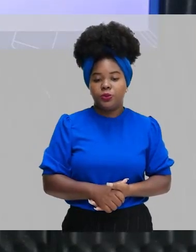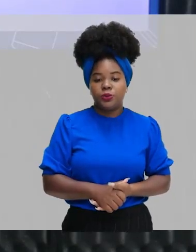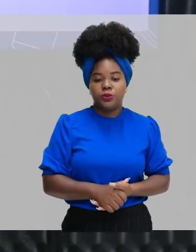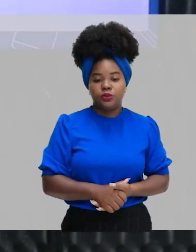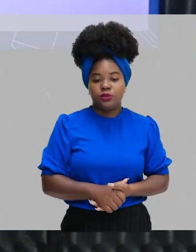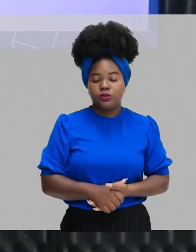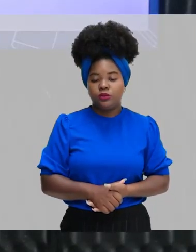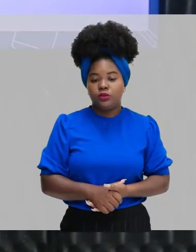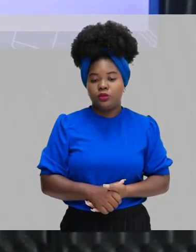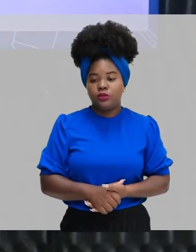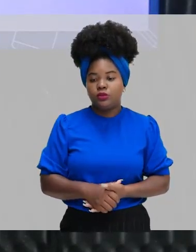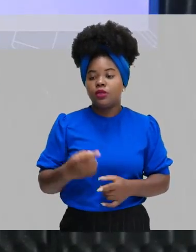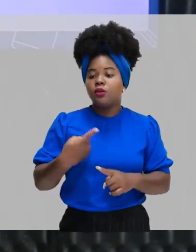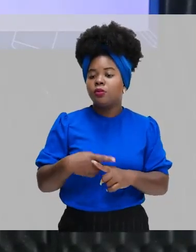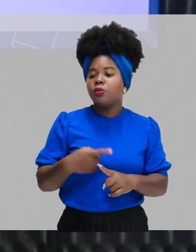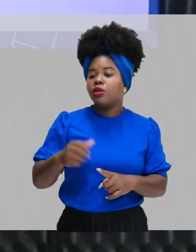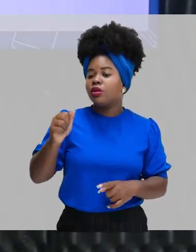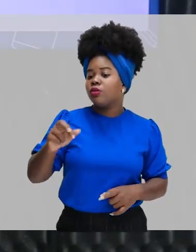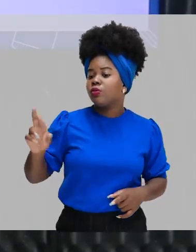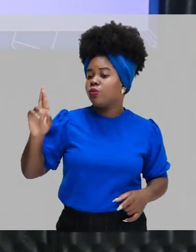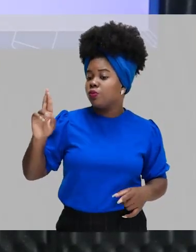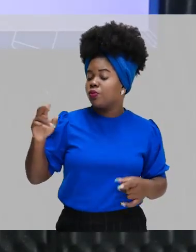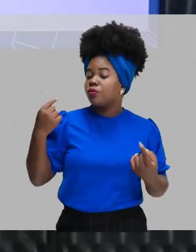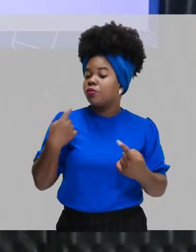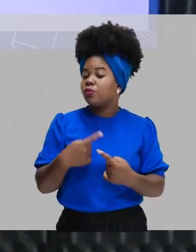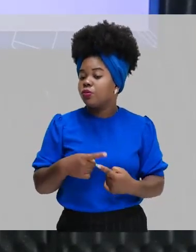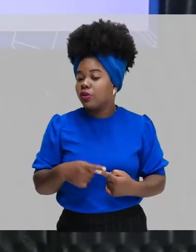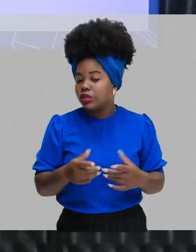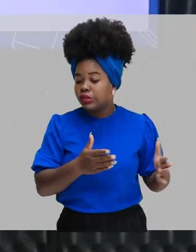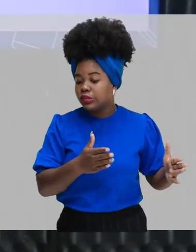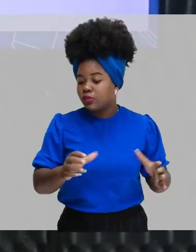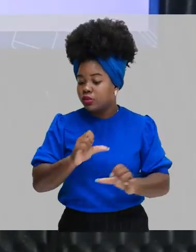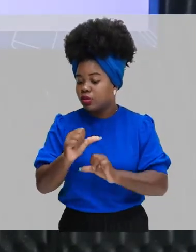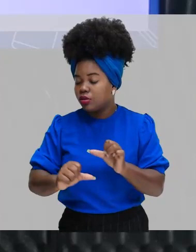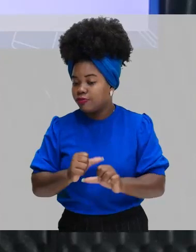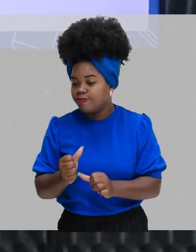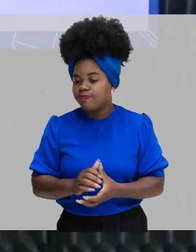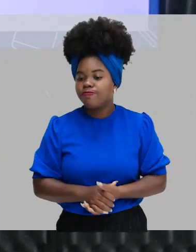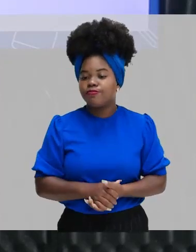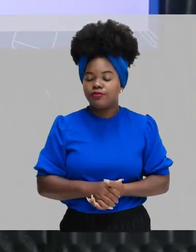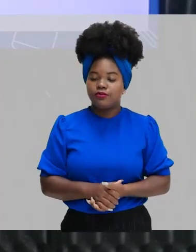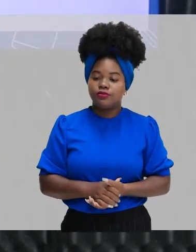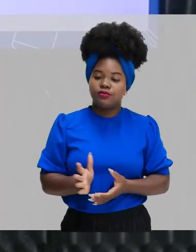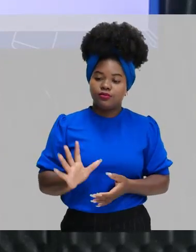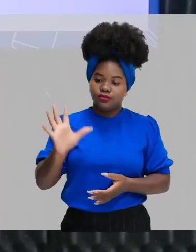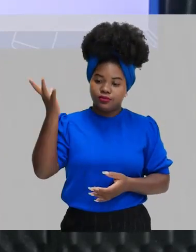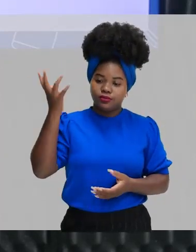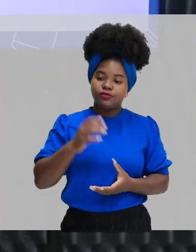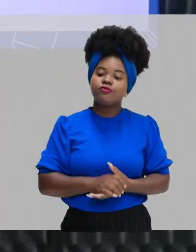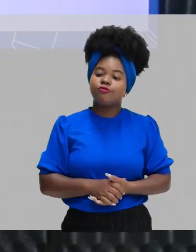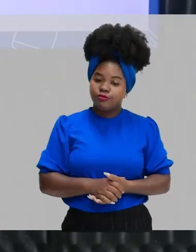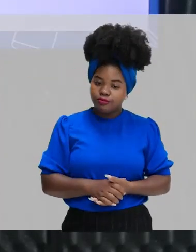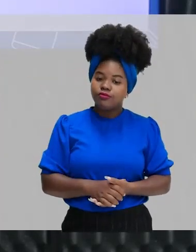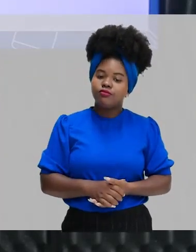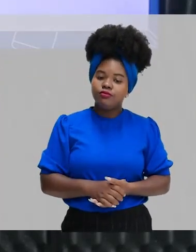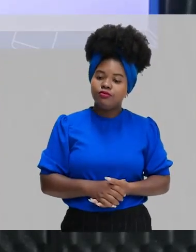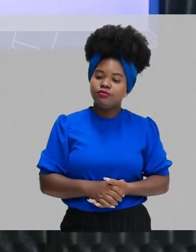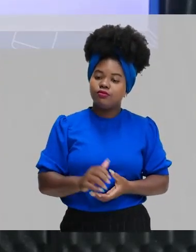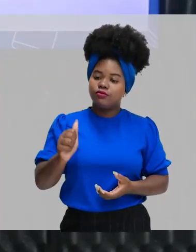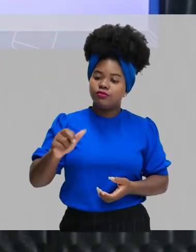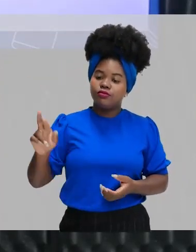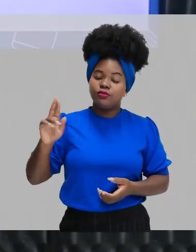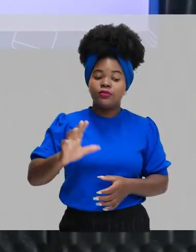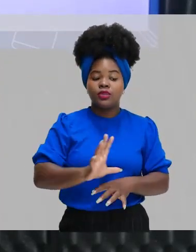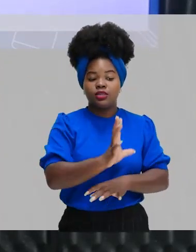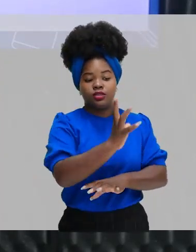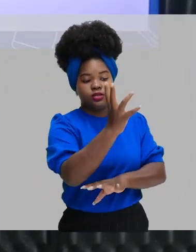anos por que na por que na atmosfera porque esse processo essa transformação ela acontece na atmosfera aí as